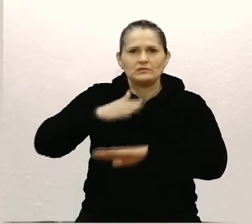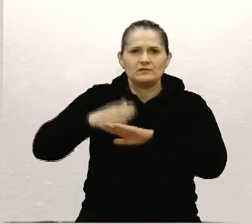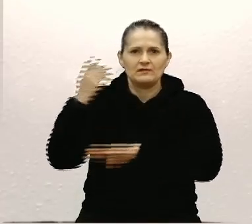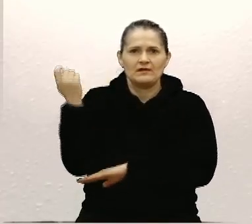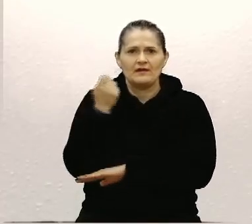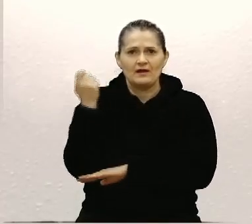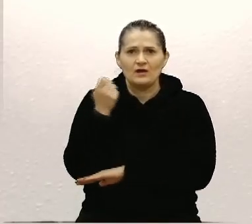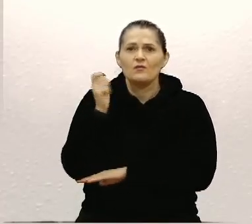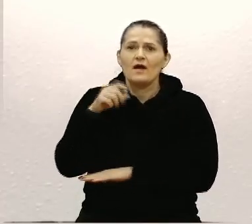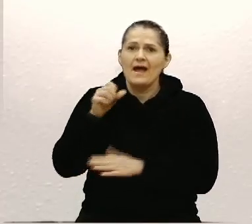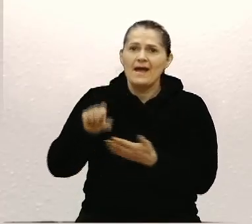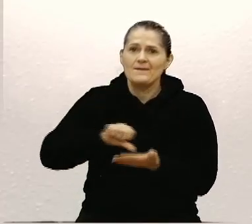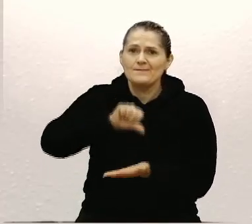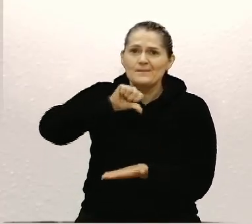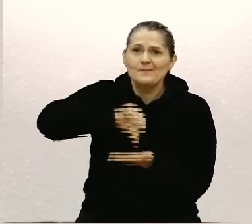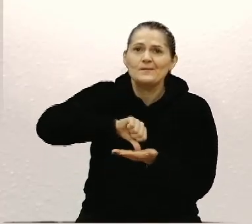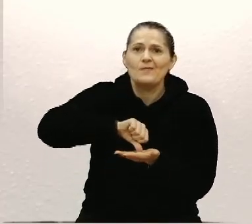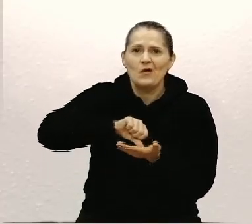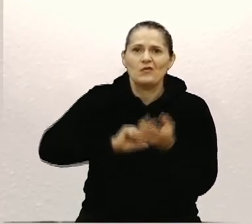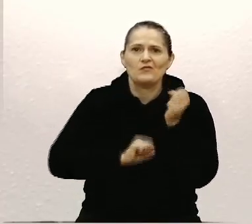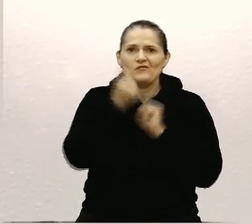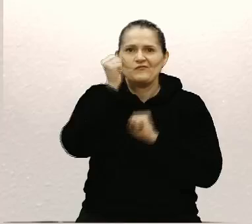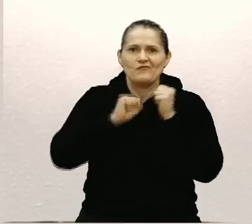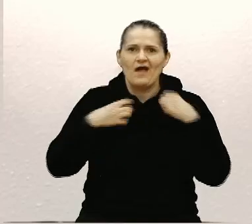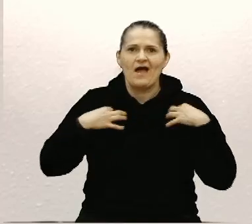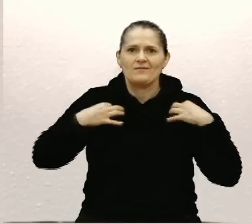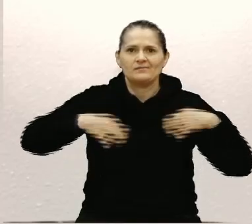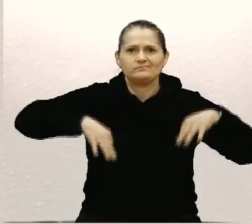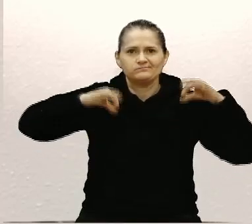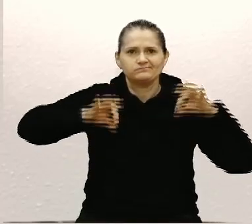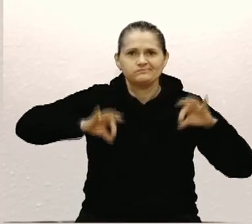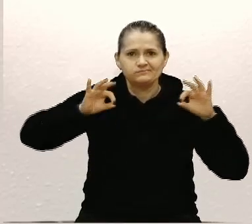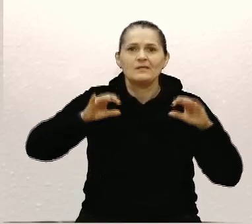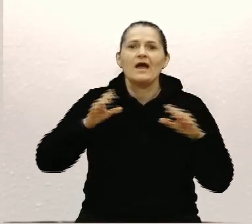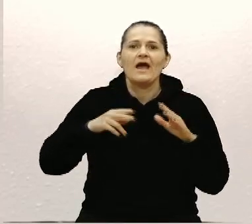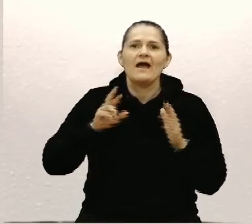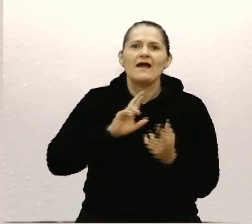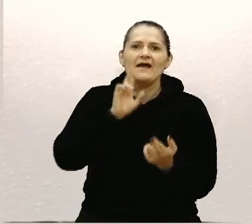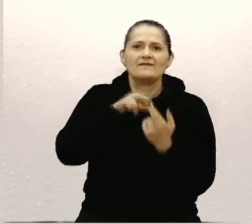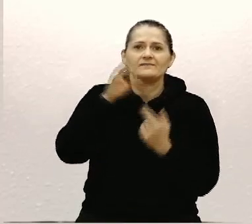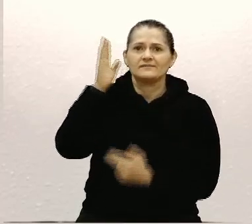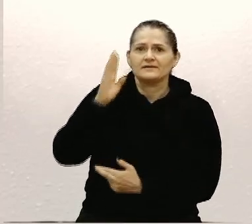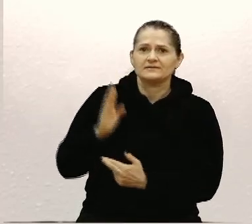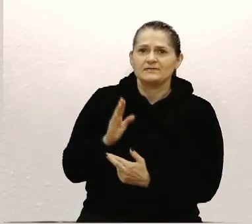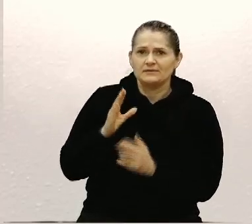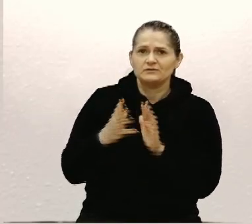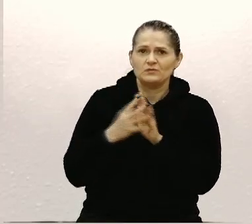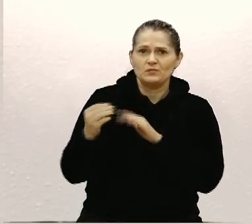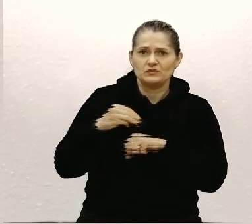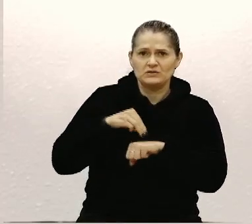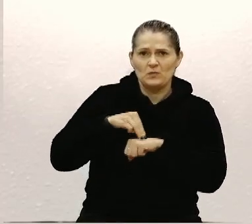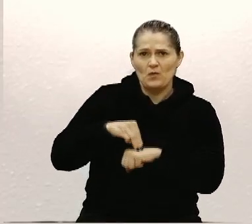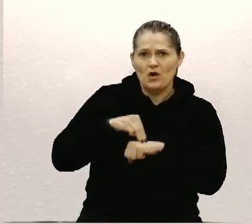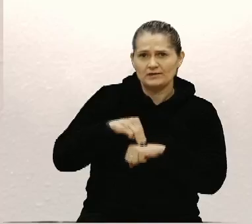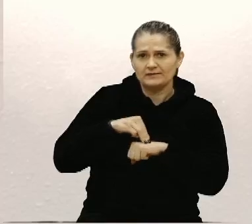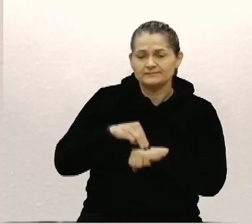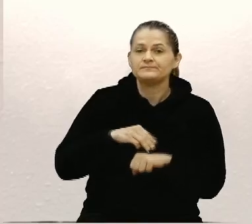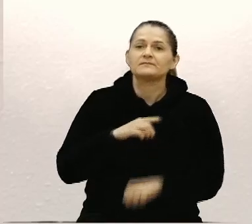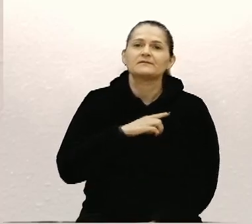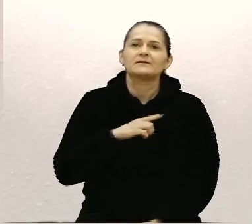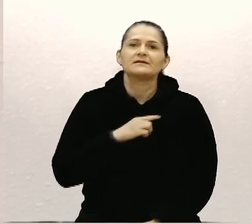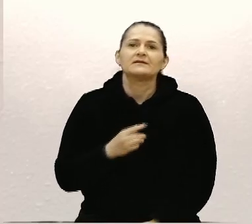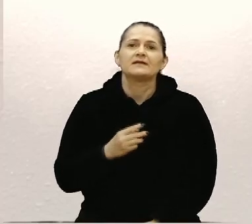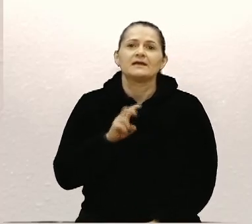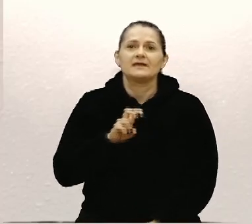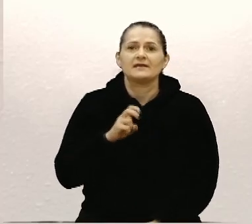polo de indústrias têxtil, sendo uma referência nacional na produção de moda. Com 533 indústrias que